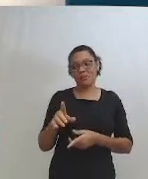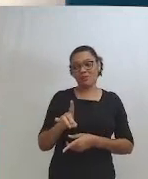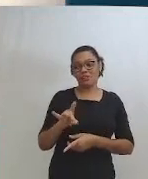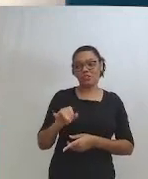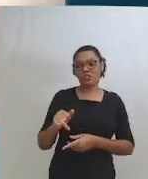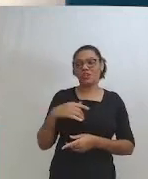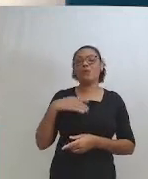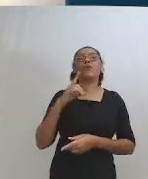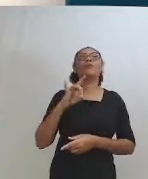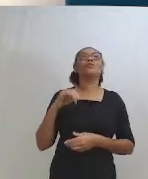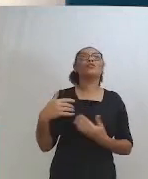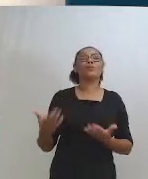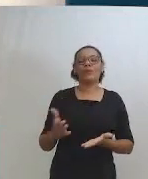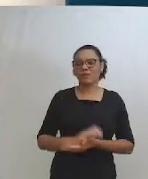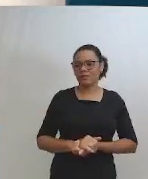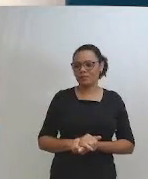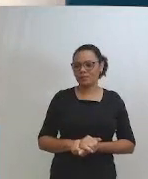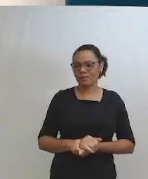setembro?